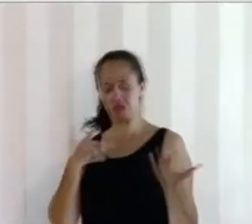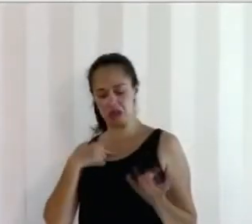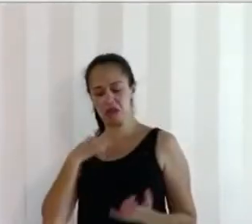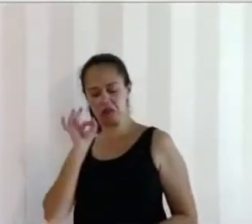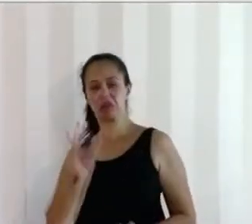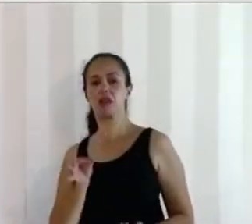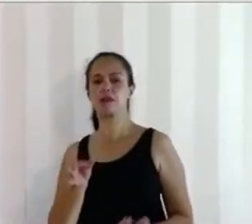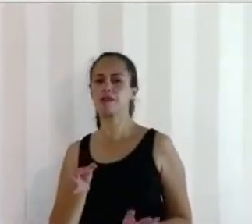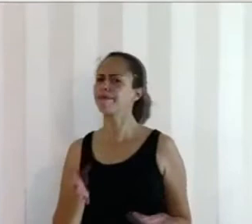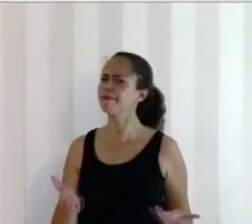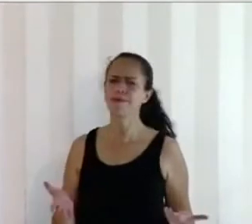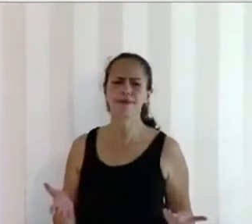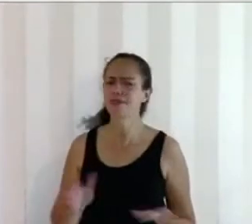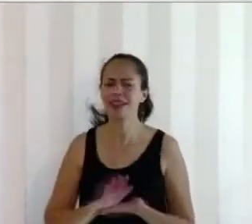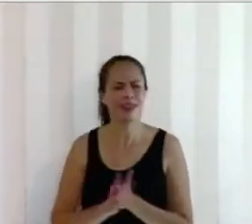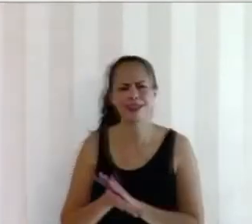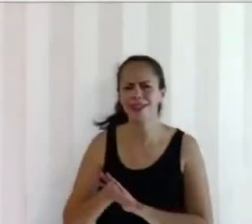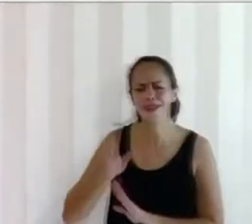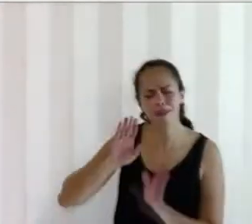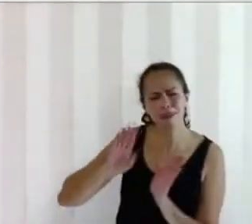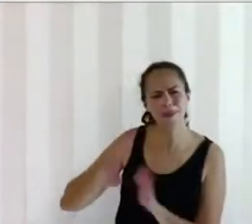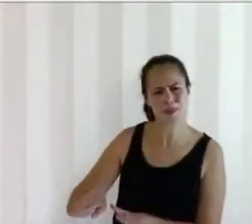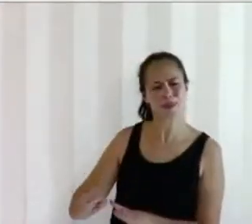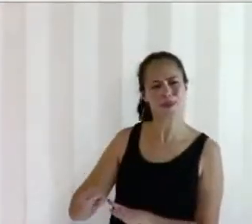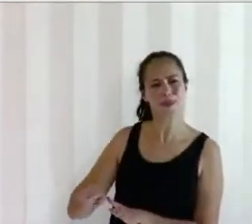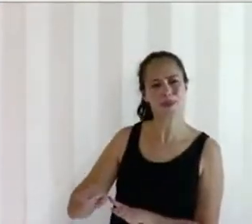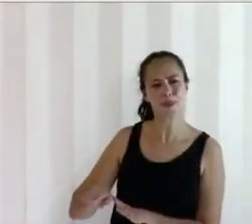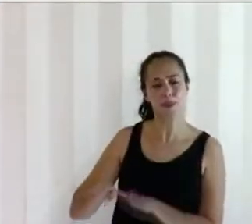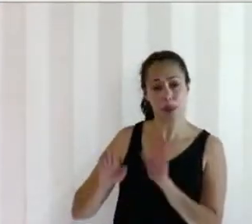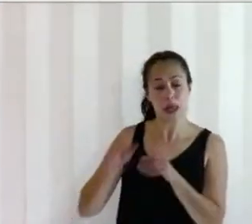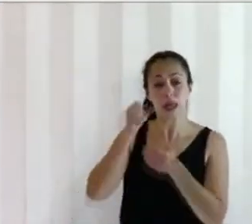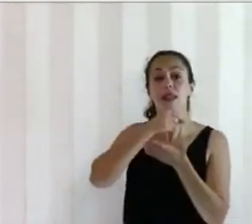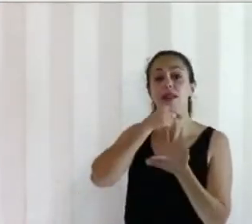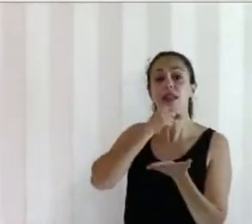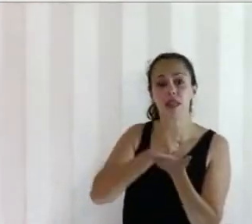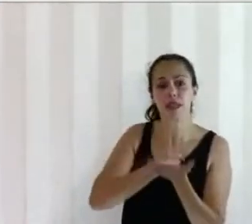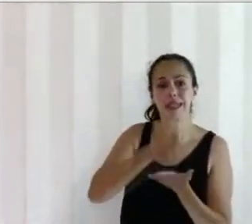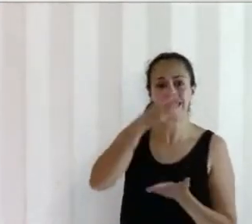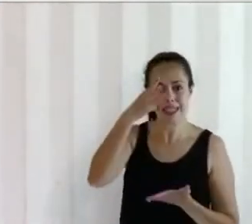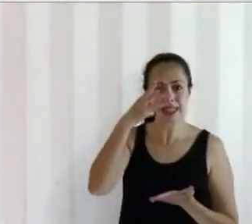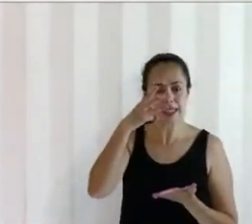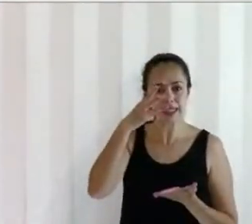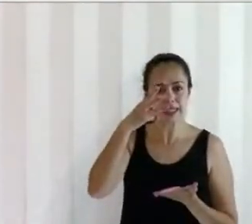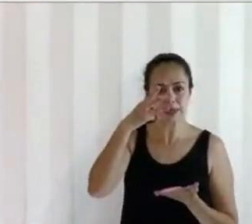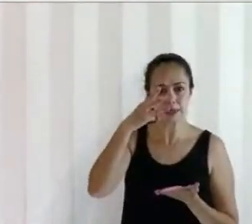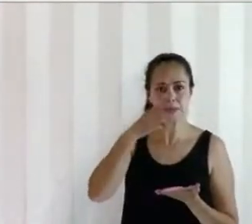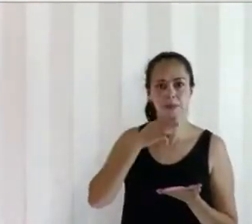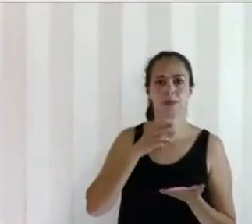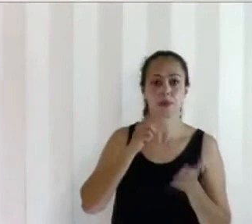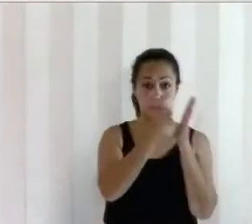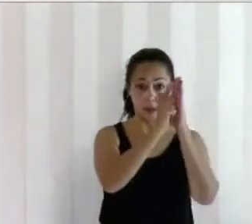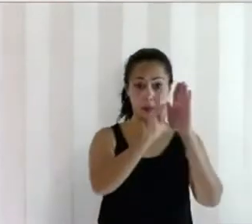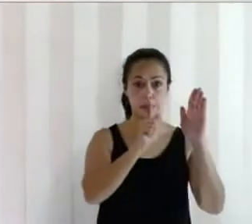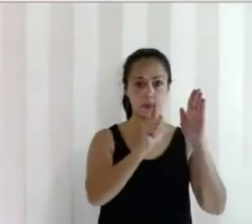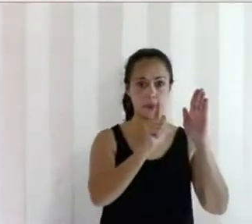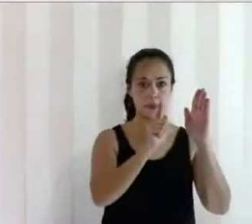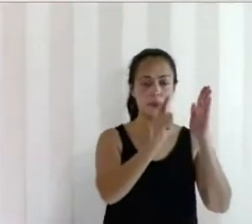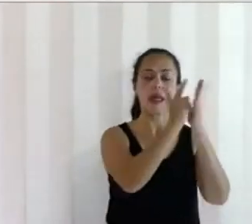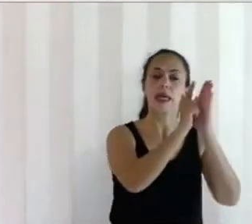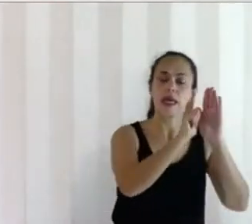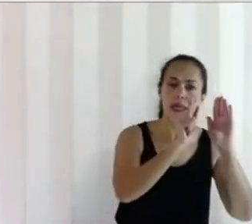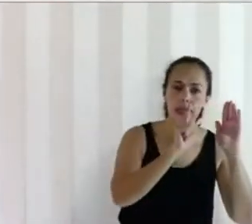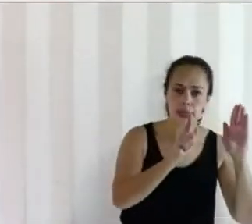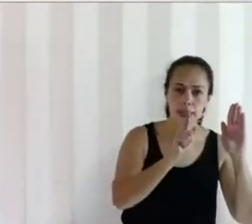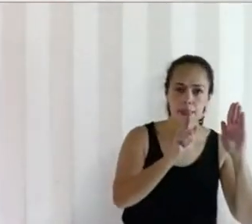original. Havia 3 tipos de leis no Antigo Testamento: lei cerimonial, lei civil e lei moral. A